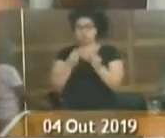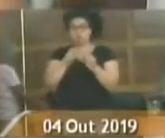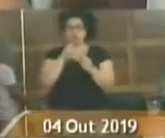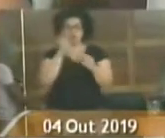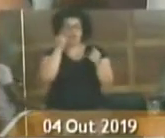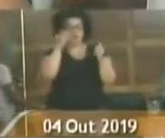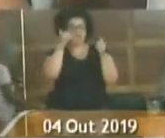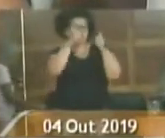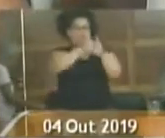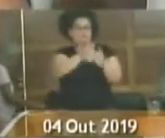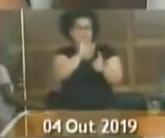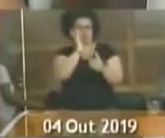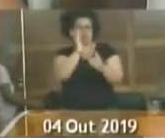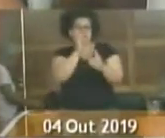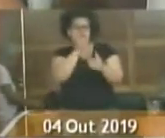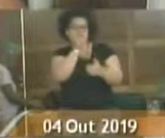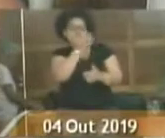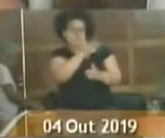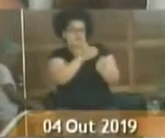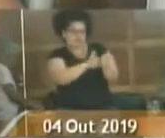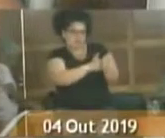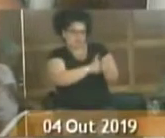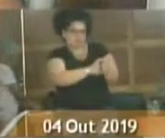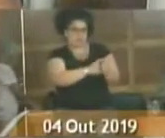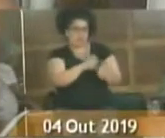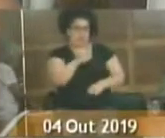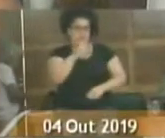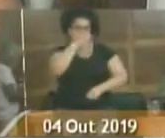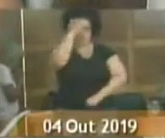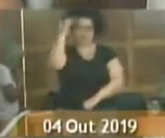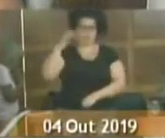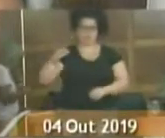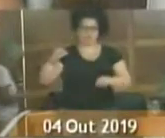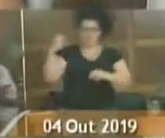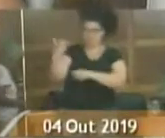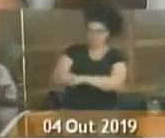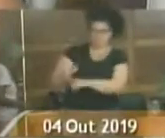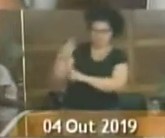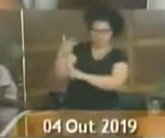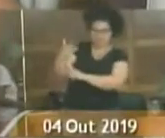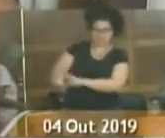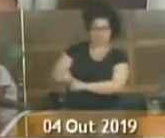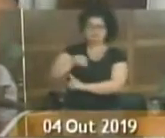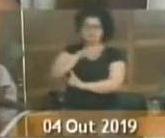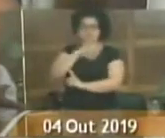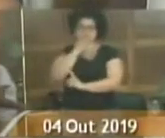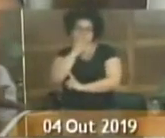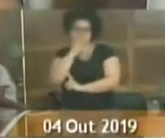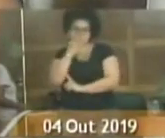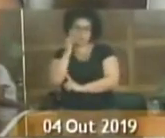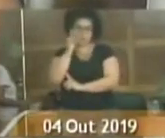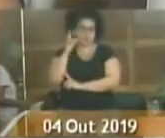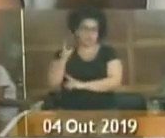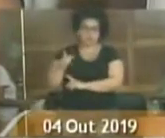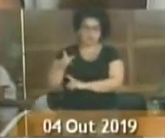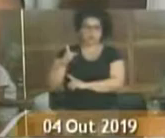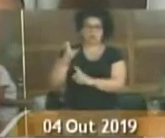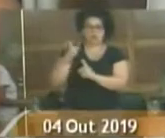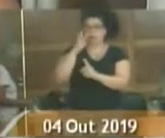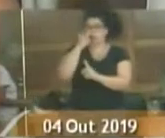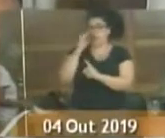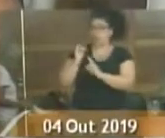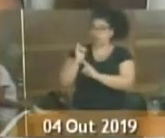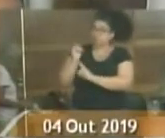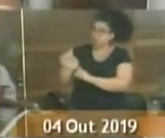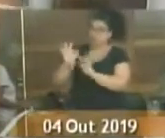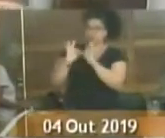né, de maus tratos, que muitas vezes a gente está ali levando informação mesmo para aquela família. Às vezes o